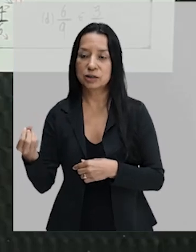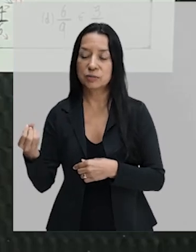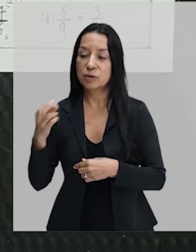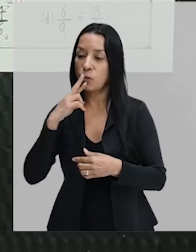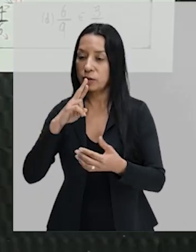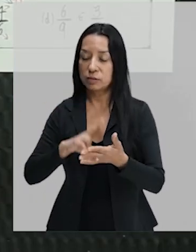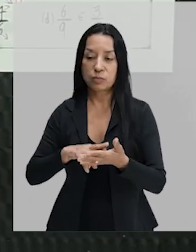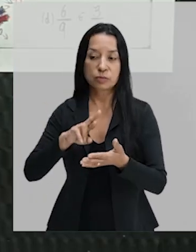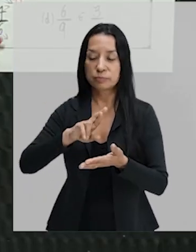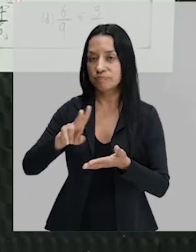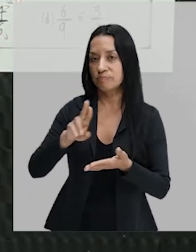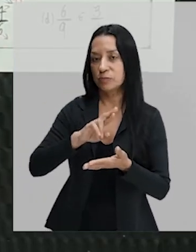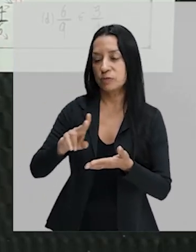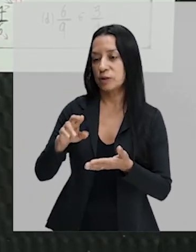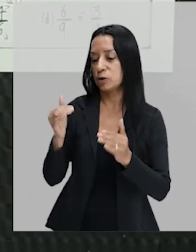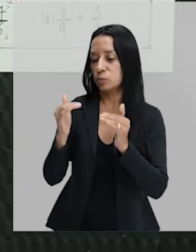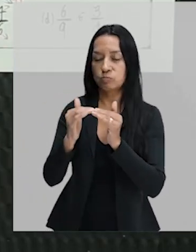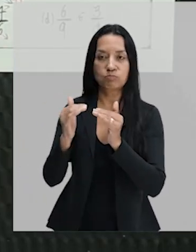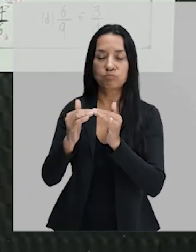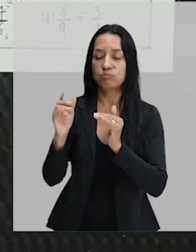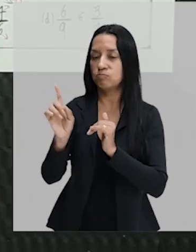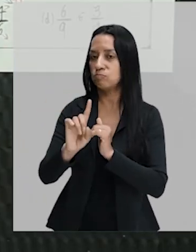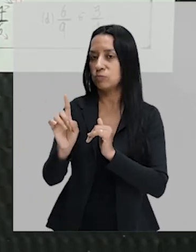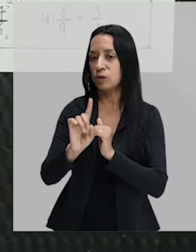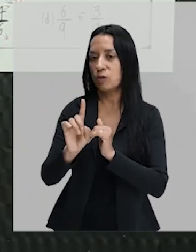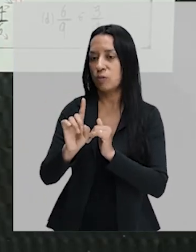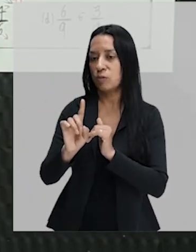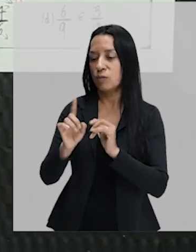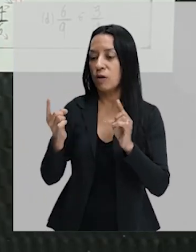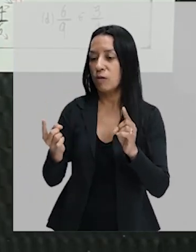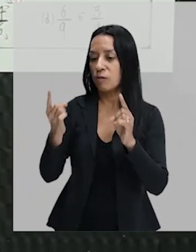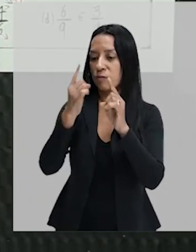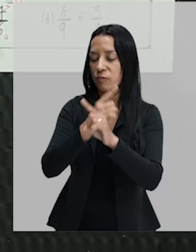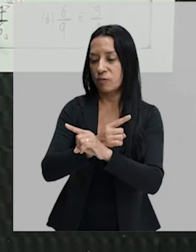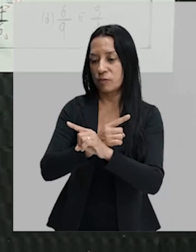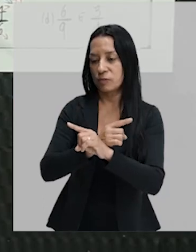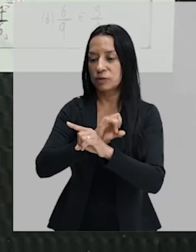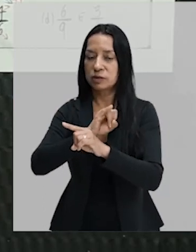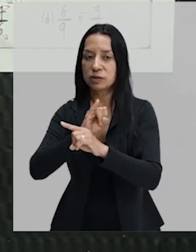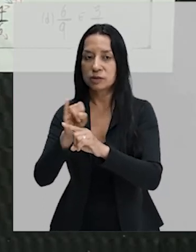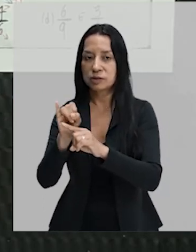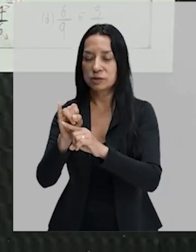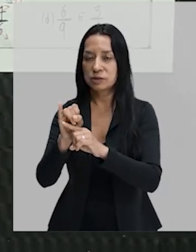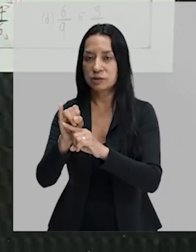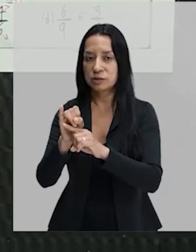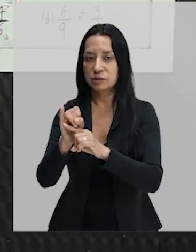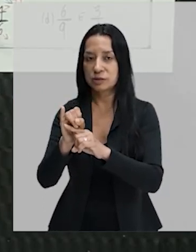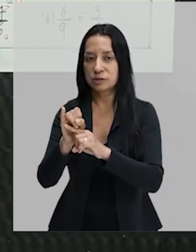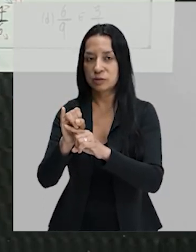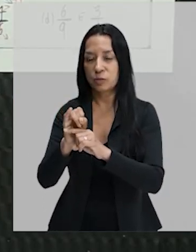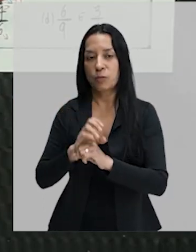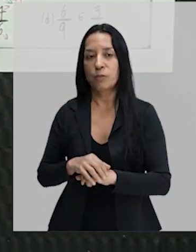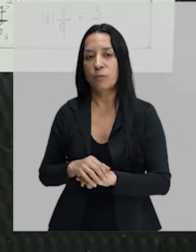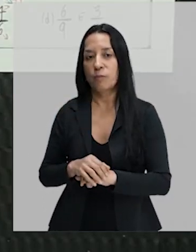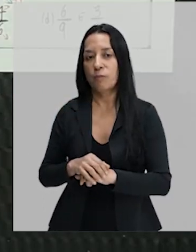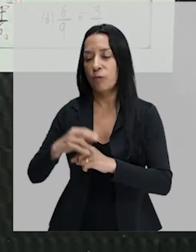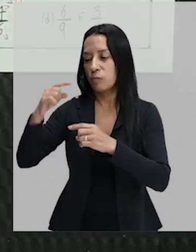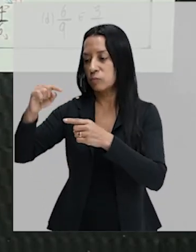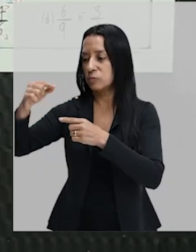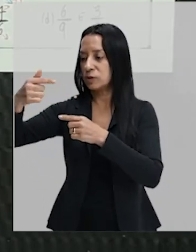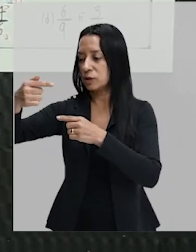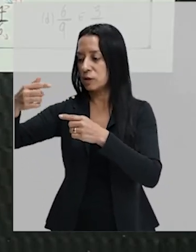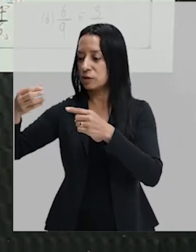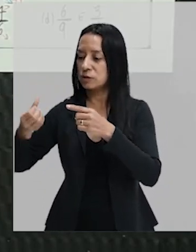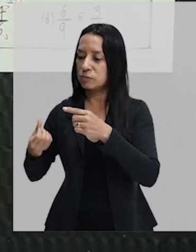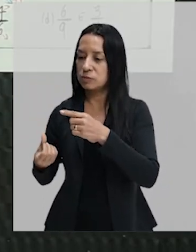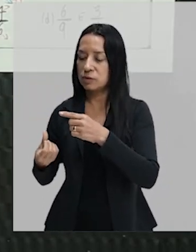isso aqui não é uma proporção. Na verdade, isso aqui é uma proporção inversa. Porque se você inverter, ao invés de botar 7 sobre 6 e colocar 6 sobre 7,